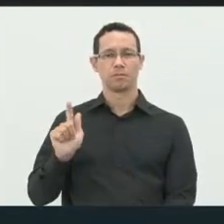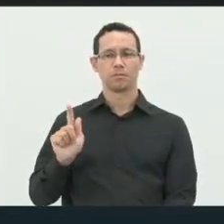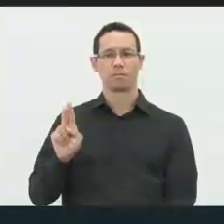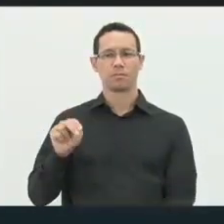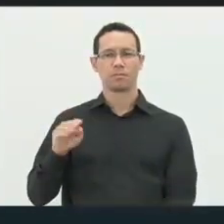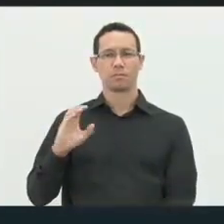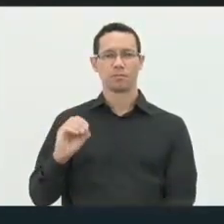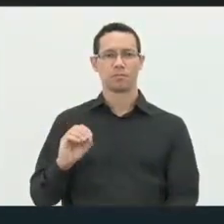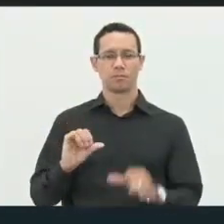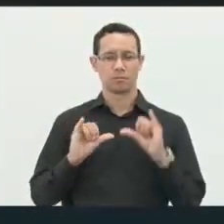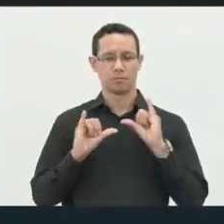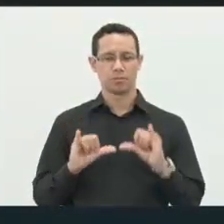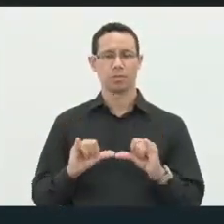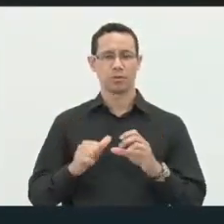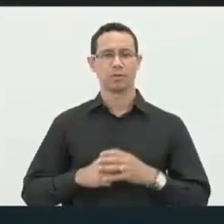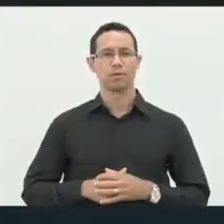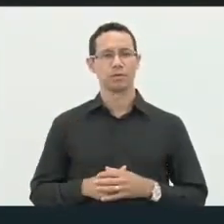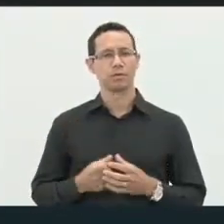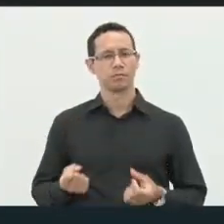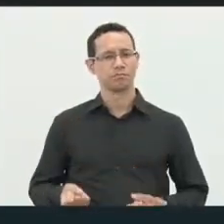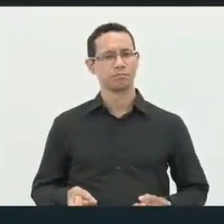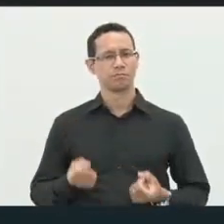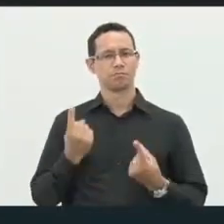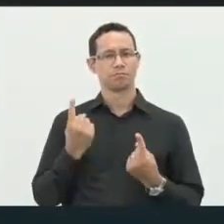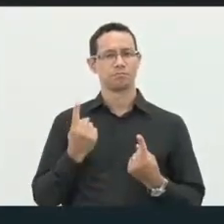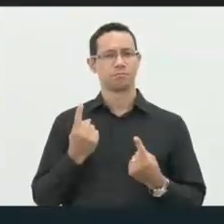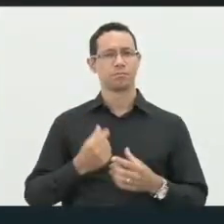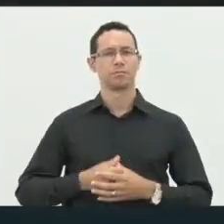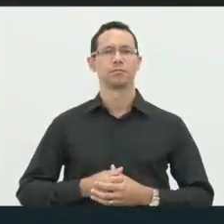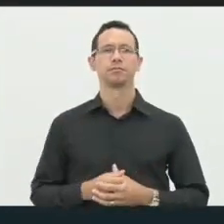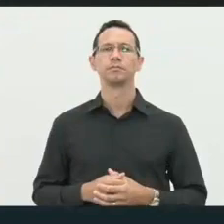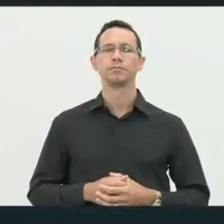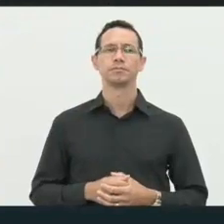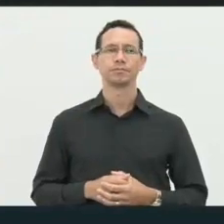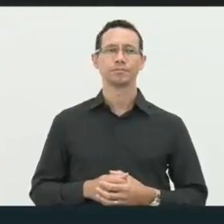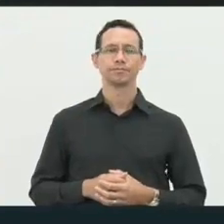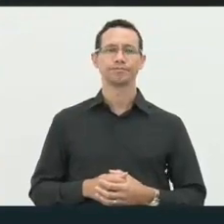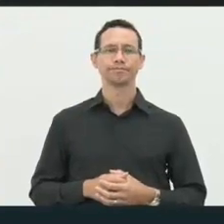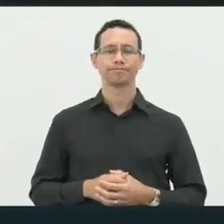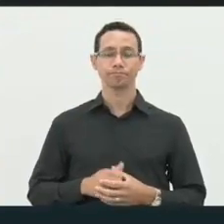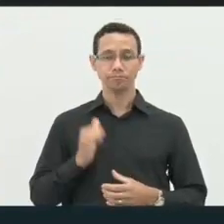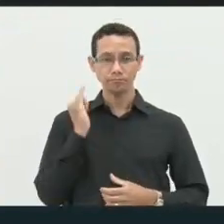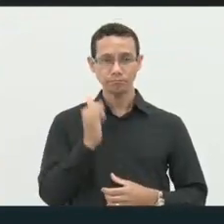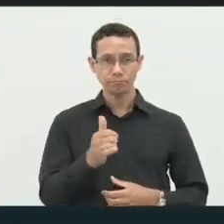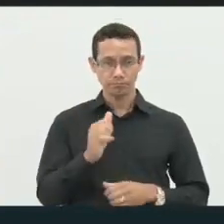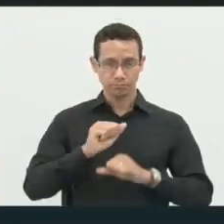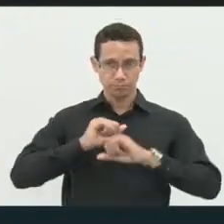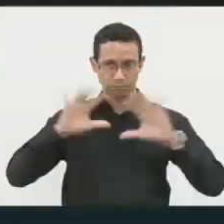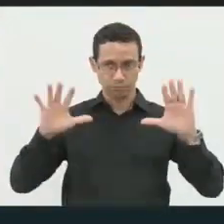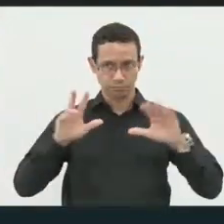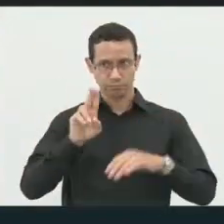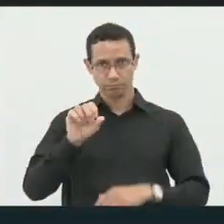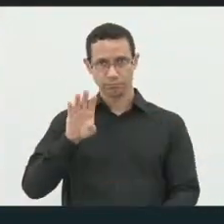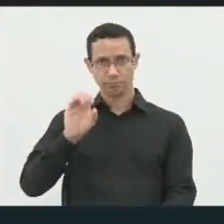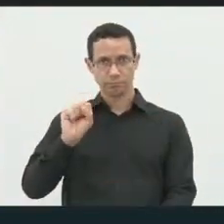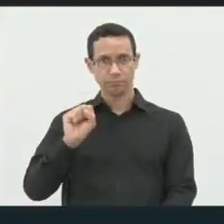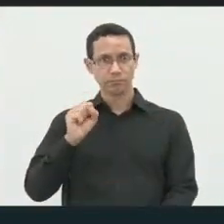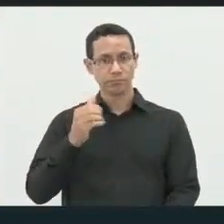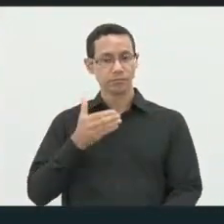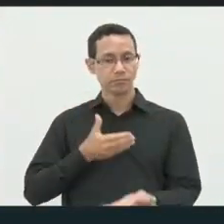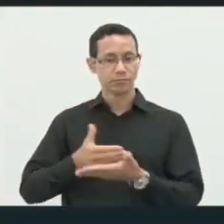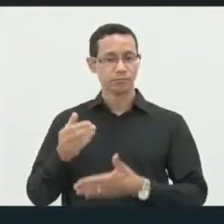é muito curioso e muito estranho ao mesmo tempo quero deixar claro que essa unidade de saúde foi inaugurada no ano de 2005